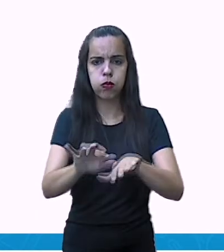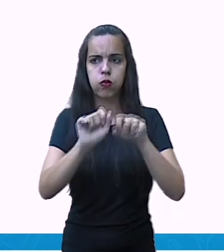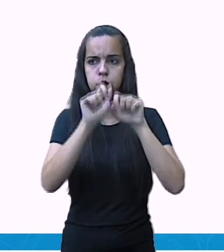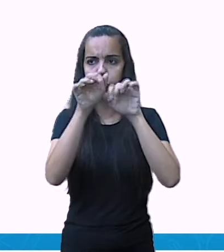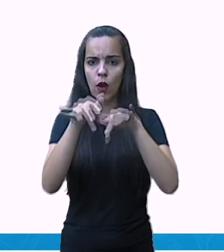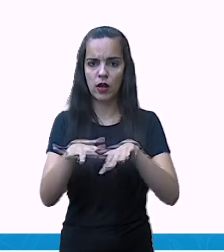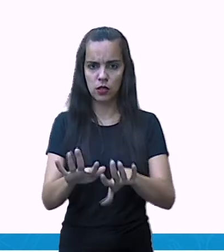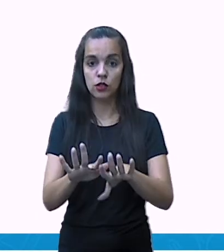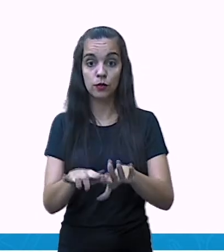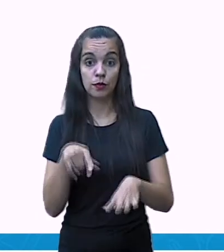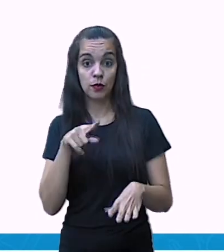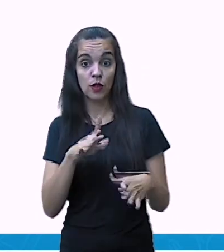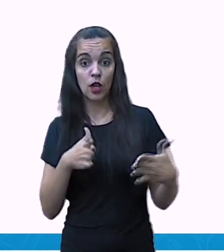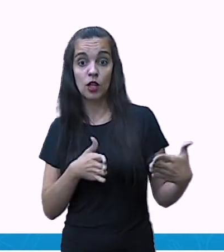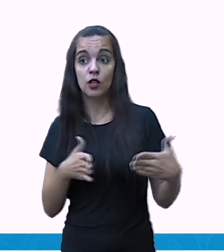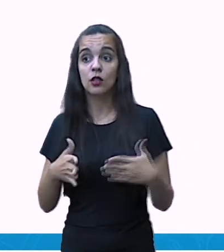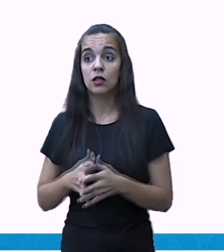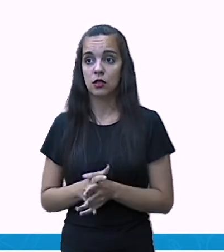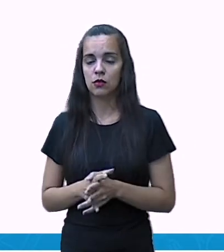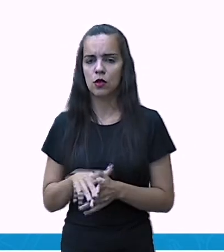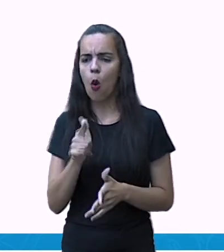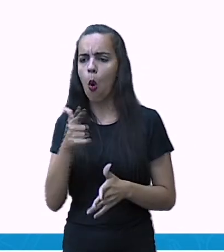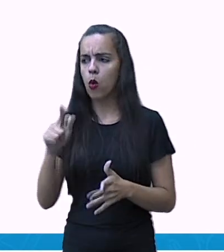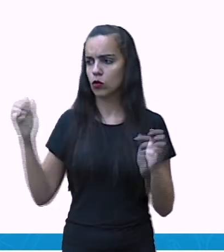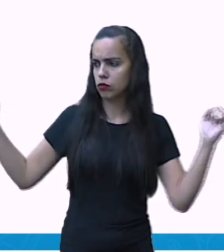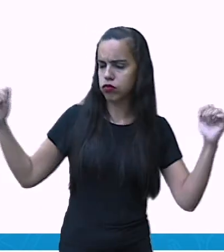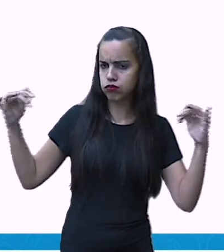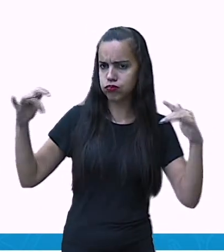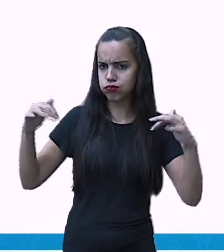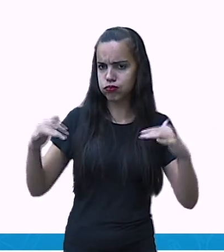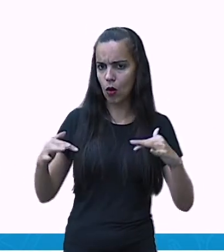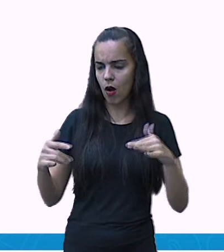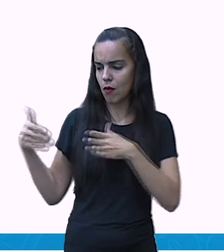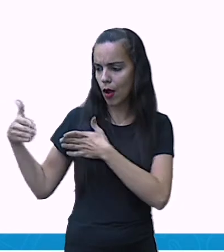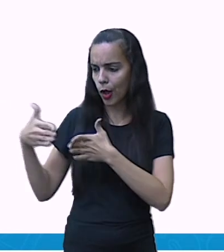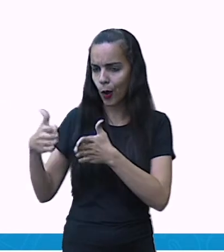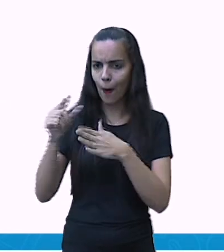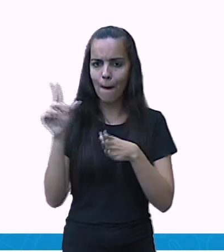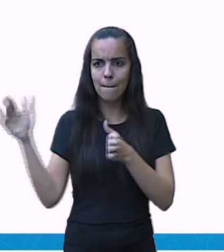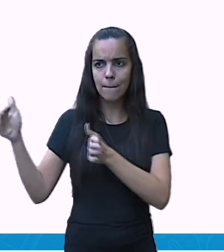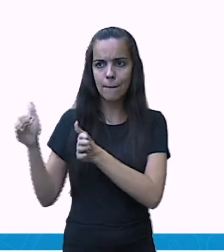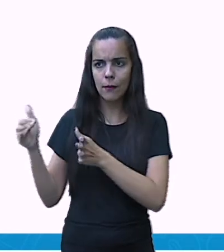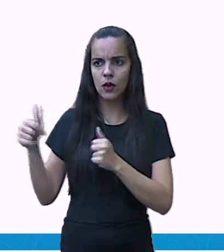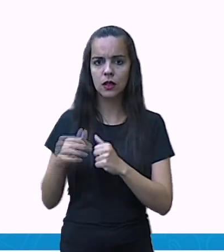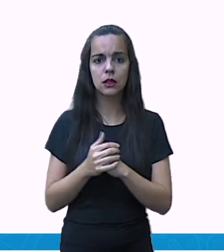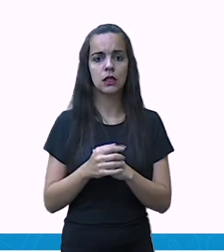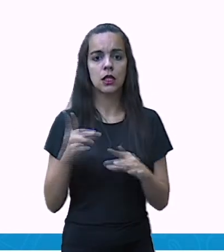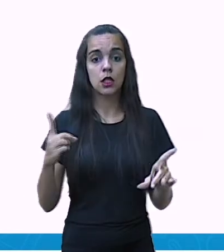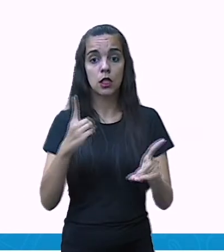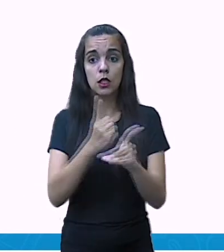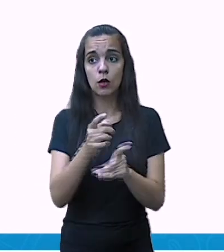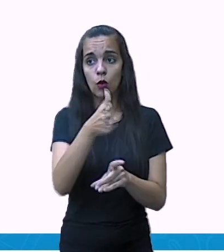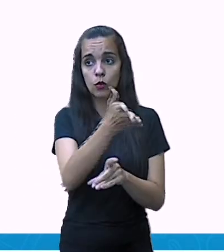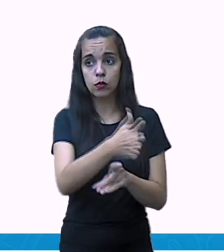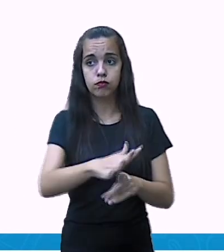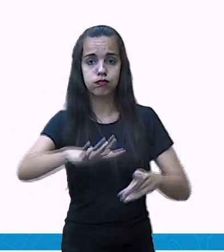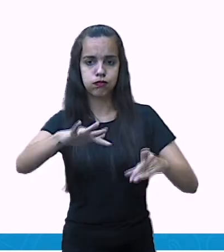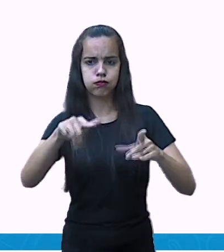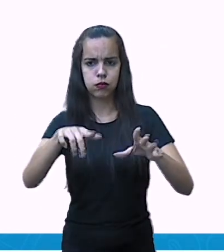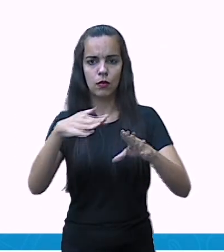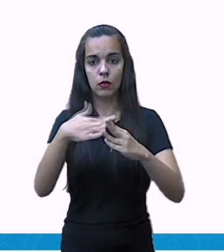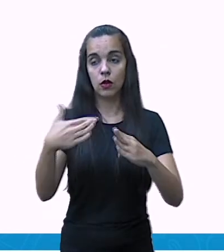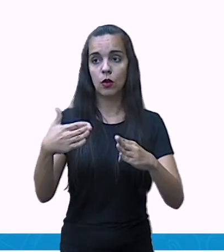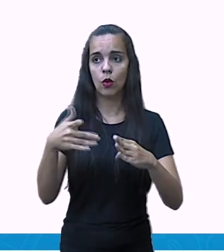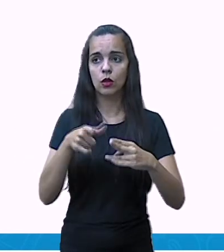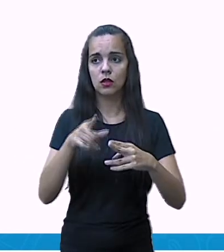recebe as águas de outros rios. E esses rios que desaguam nesse rio